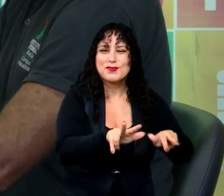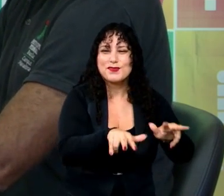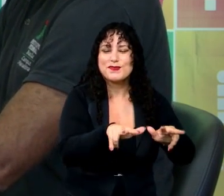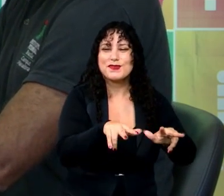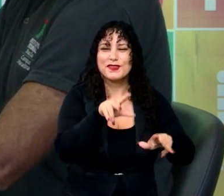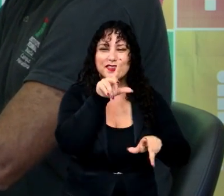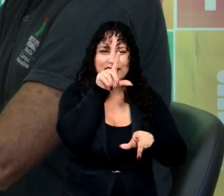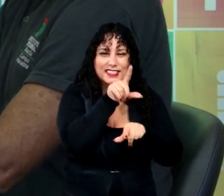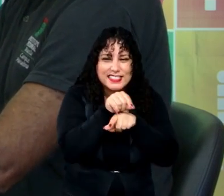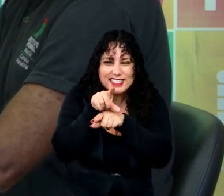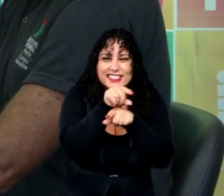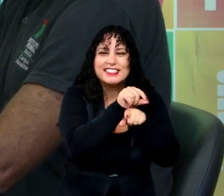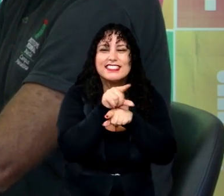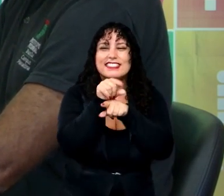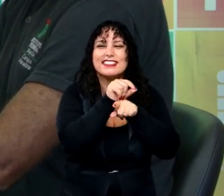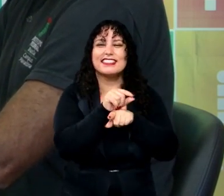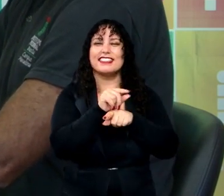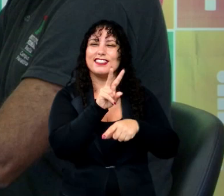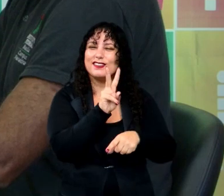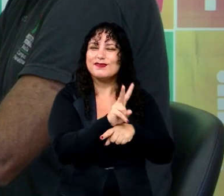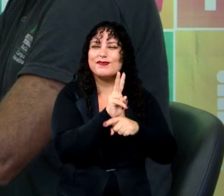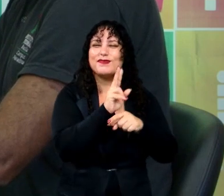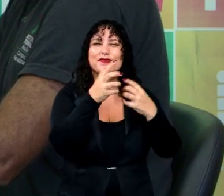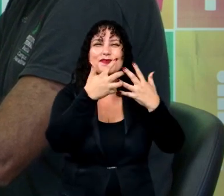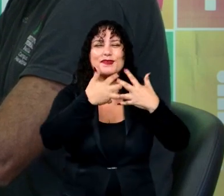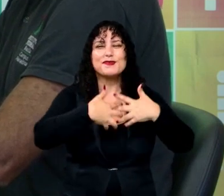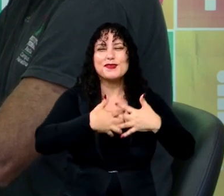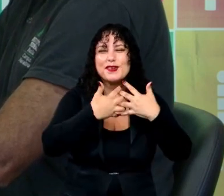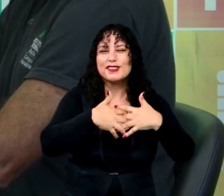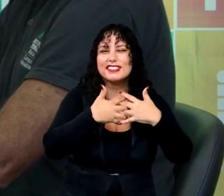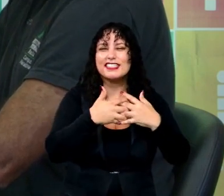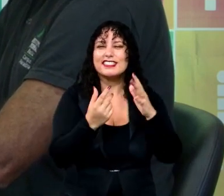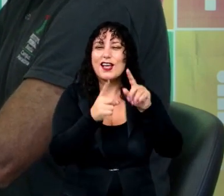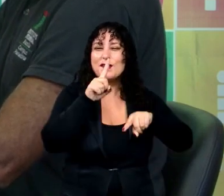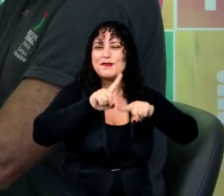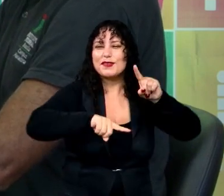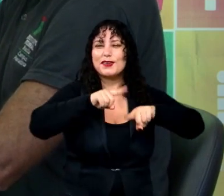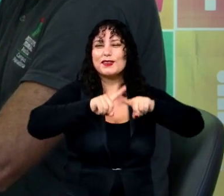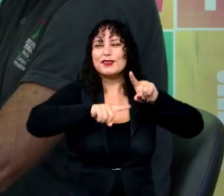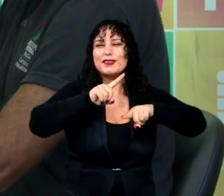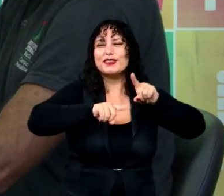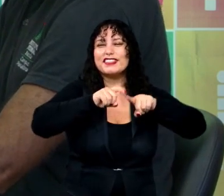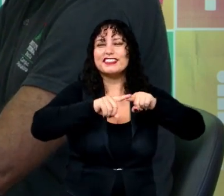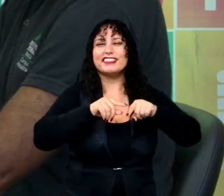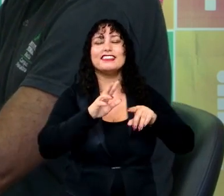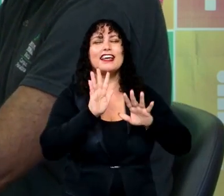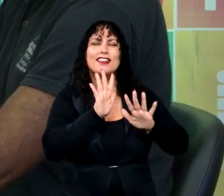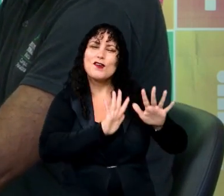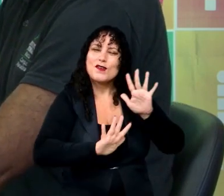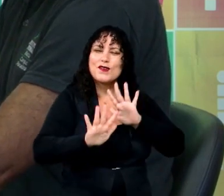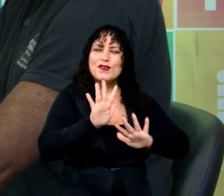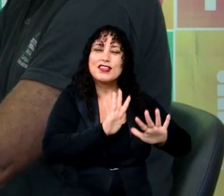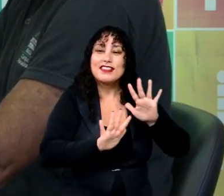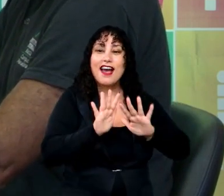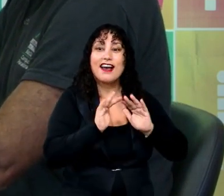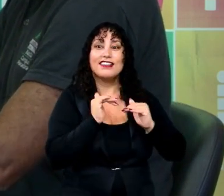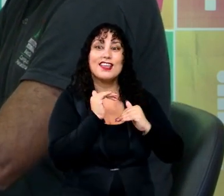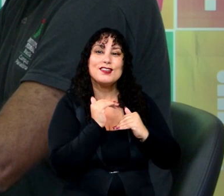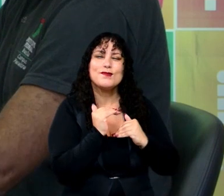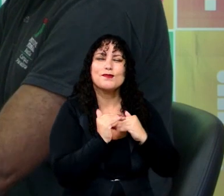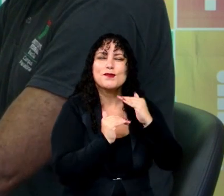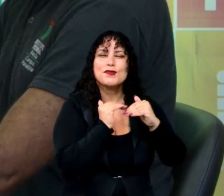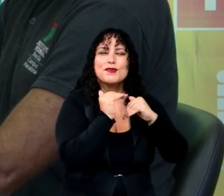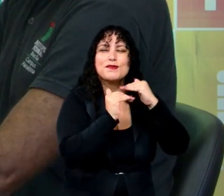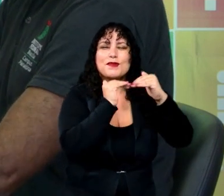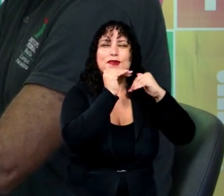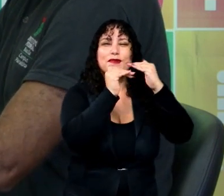artesanal eeso você processa então é é é é um produto que você já tem um cuidado desde o processo produtivo